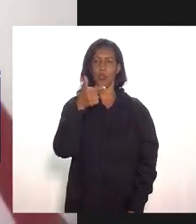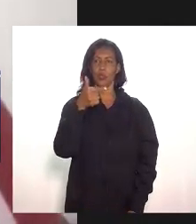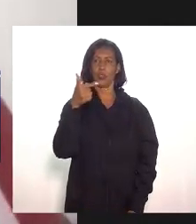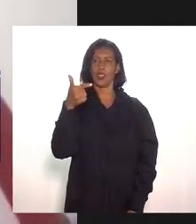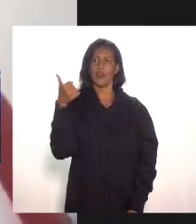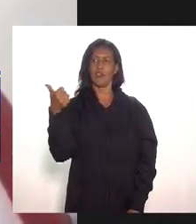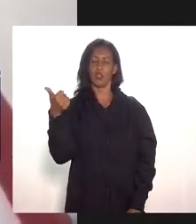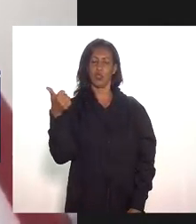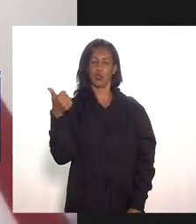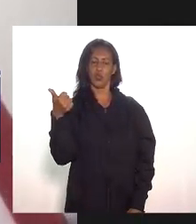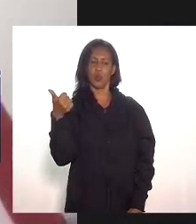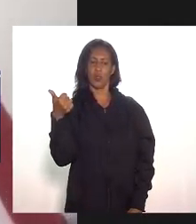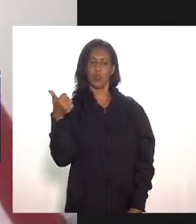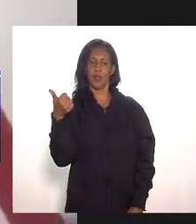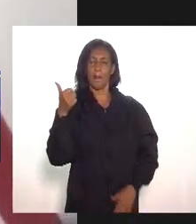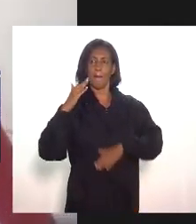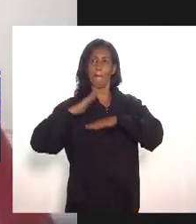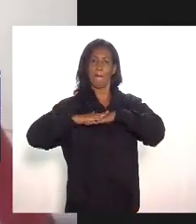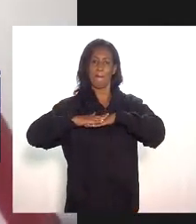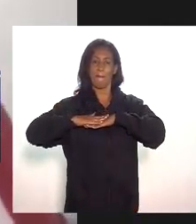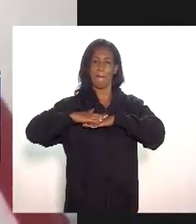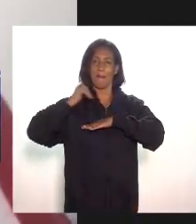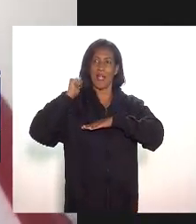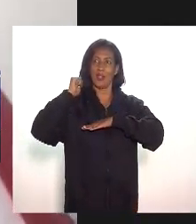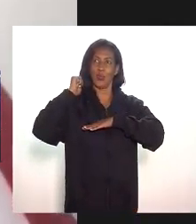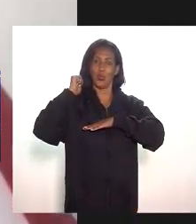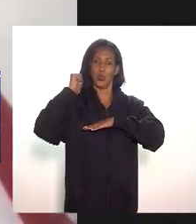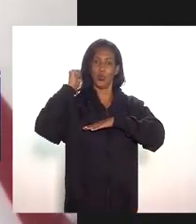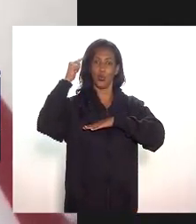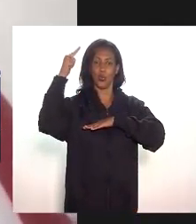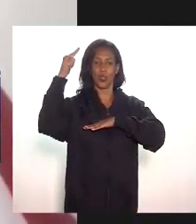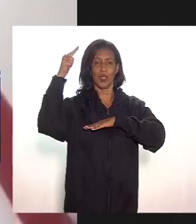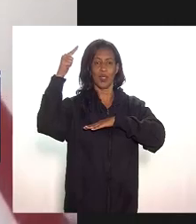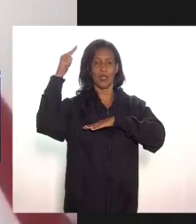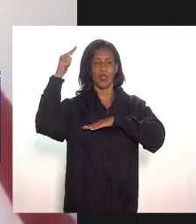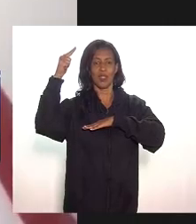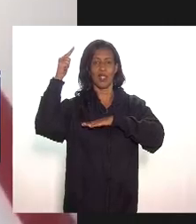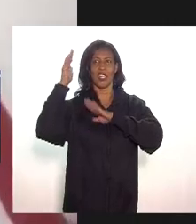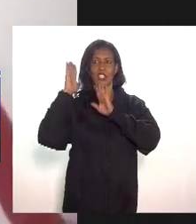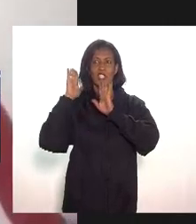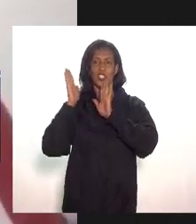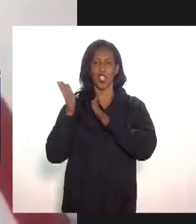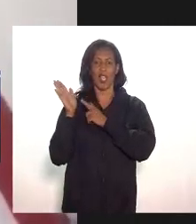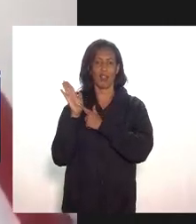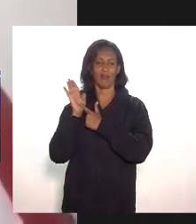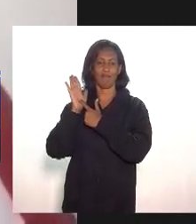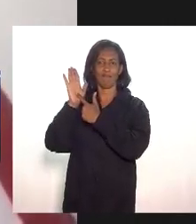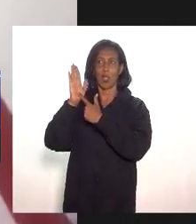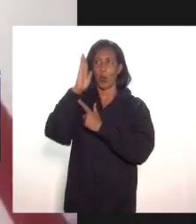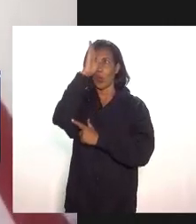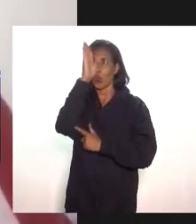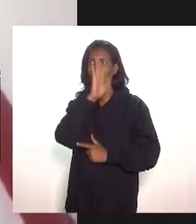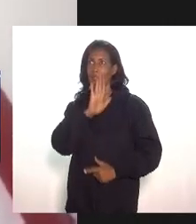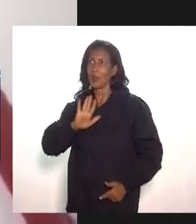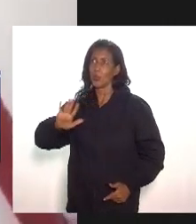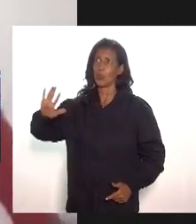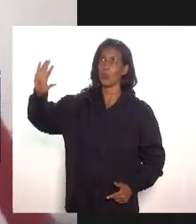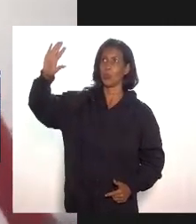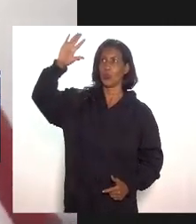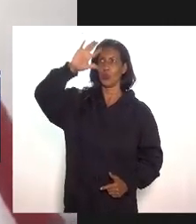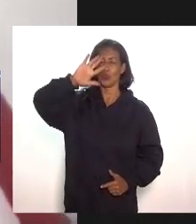221, ou seja, maior do que a mortalidade já apresentada no Brasil. E